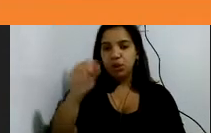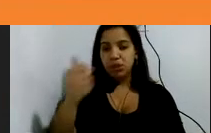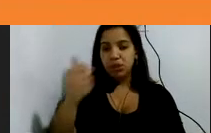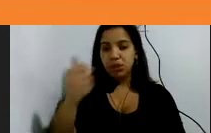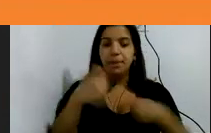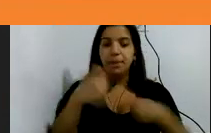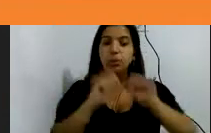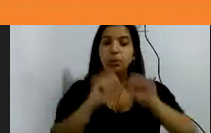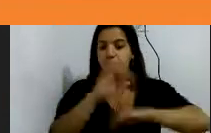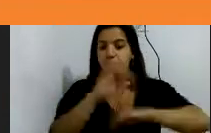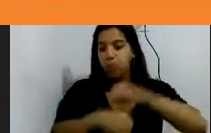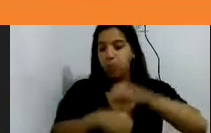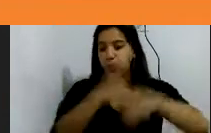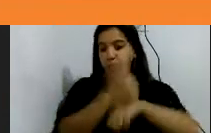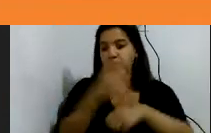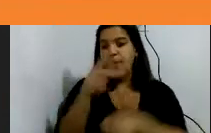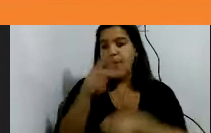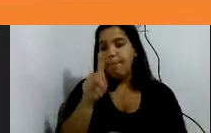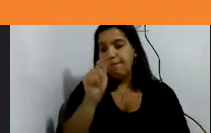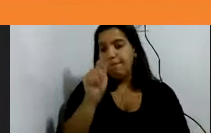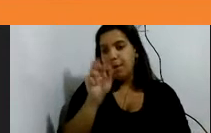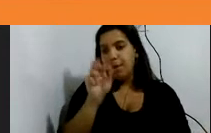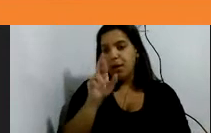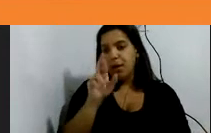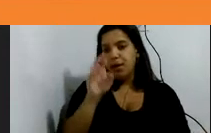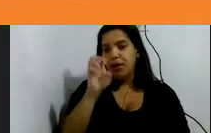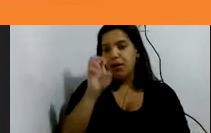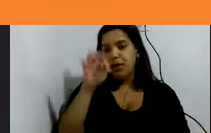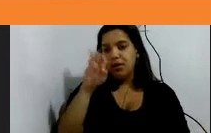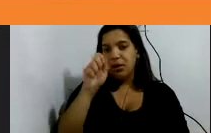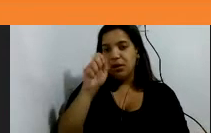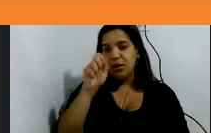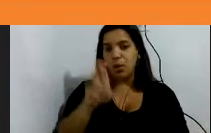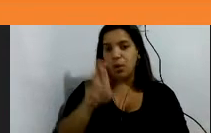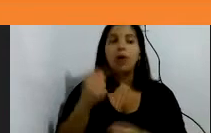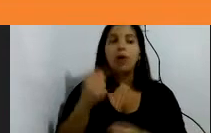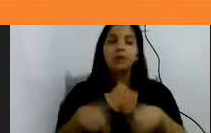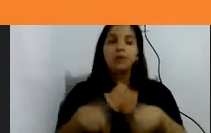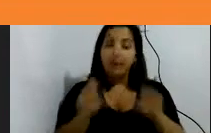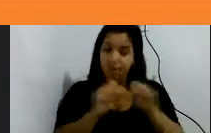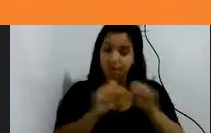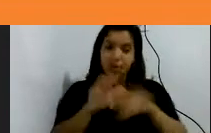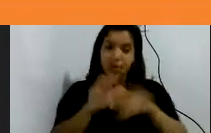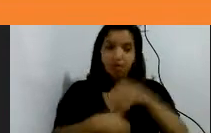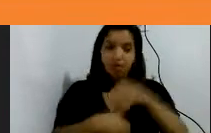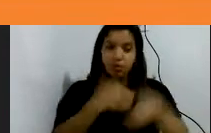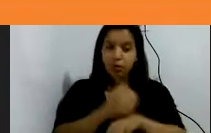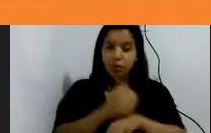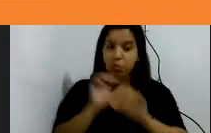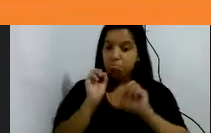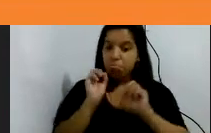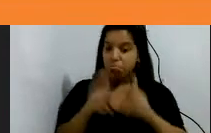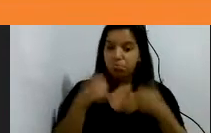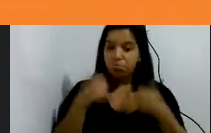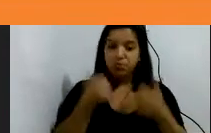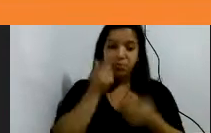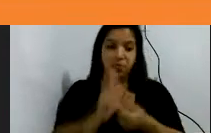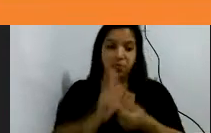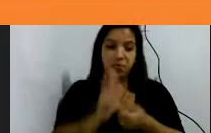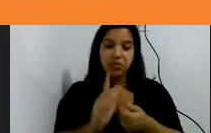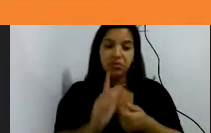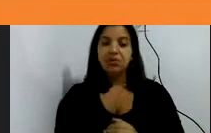fazer a reposição parenteral da B12. Então, se ele fizer a reposição parenteral da B12, o quadro dele